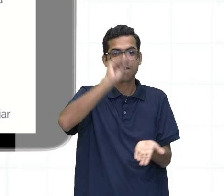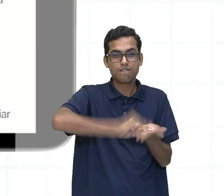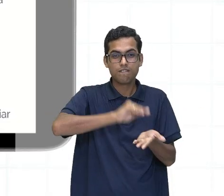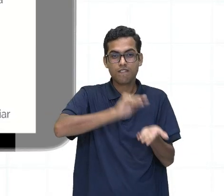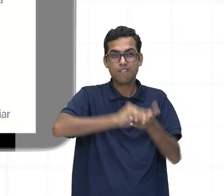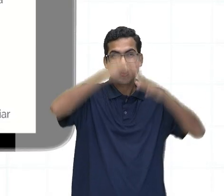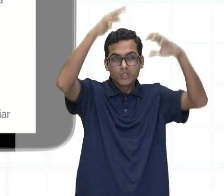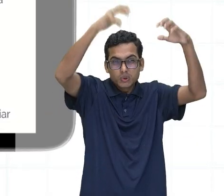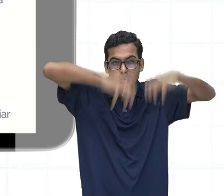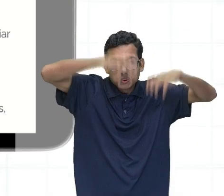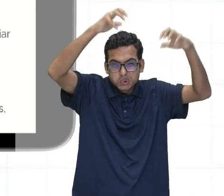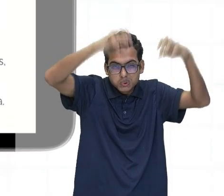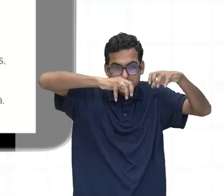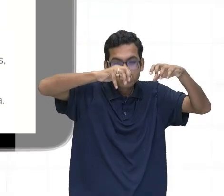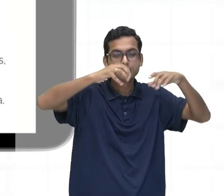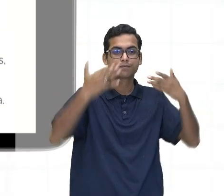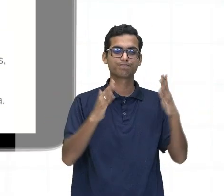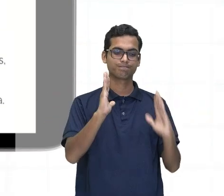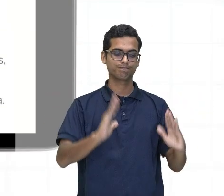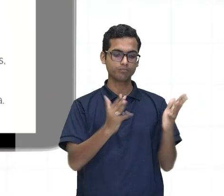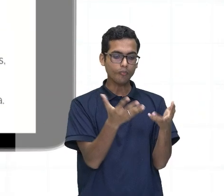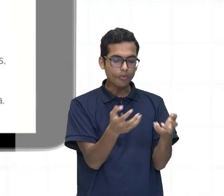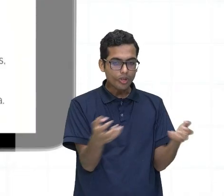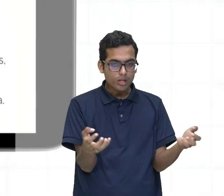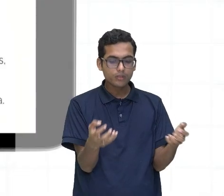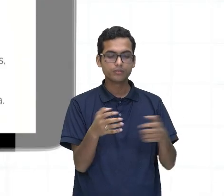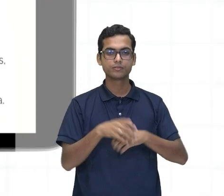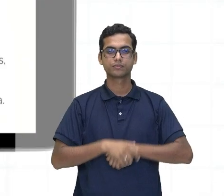ela vai se desenvolvendo, né?